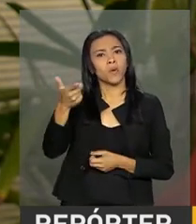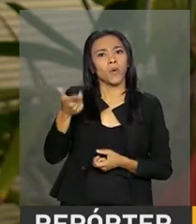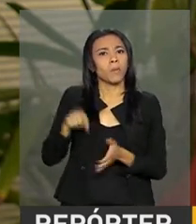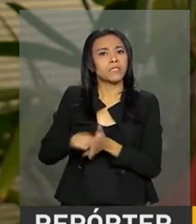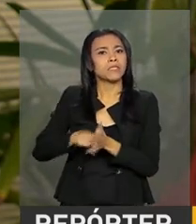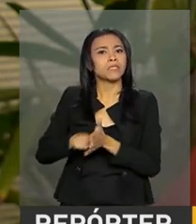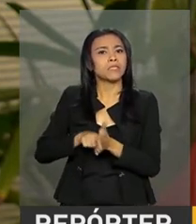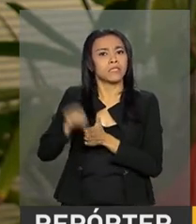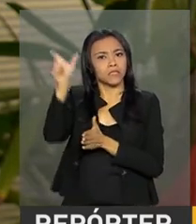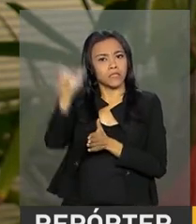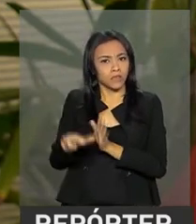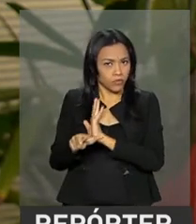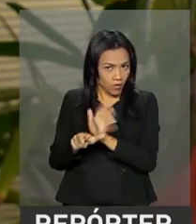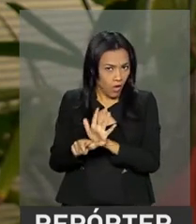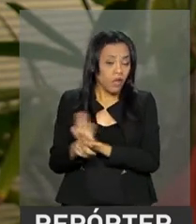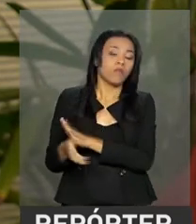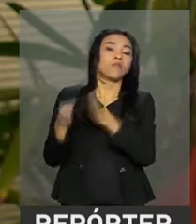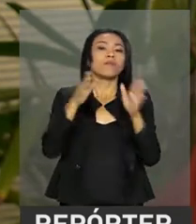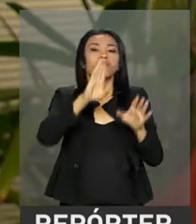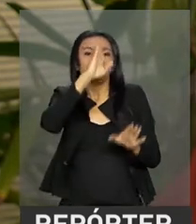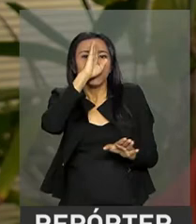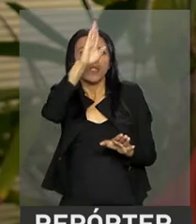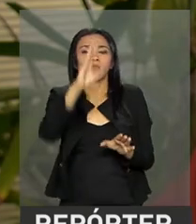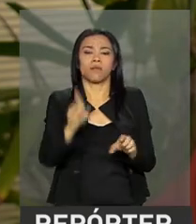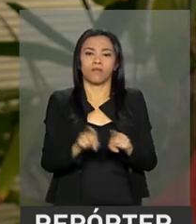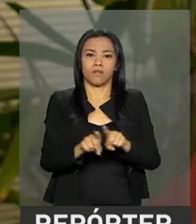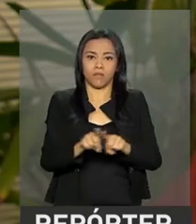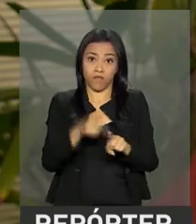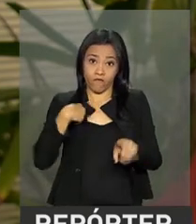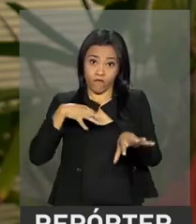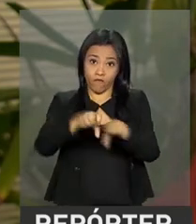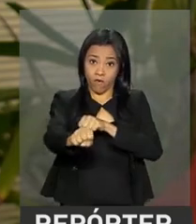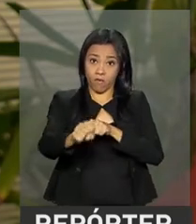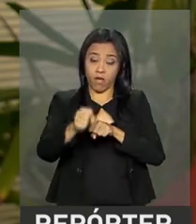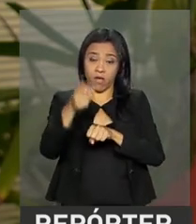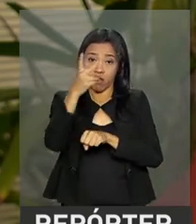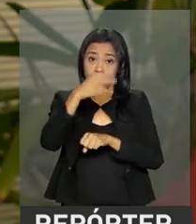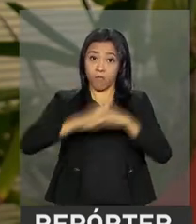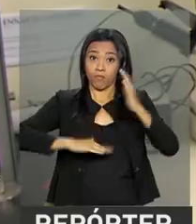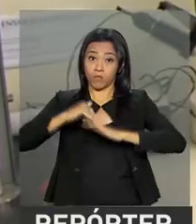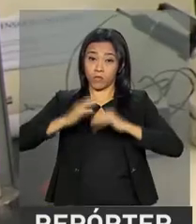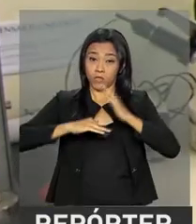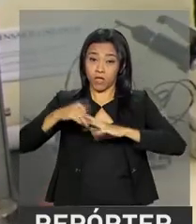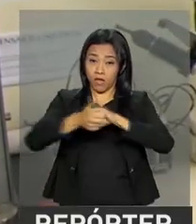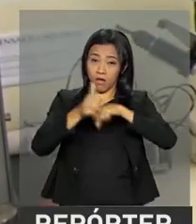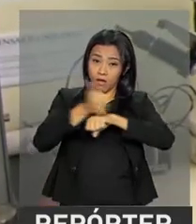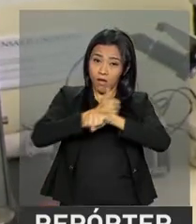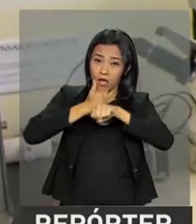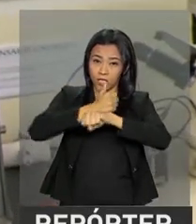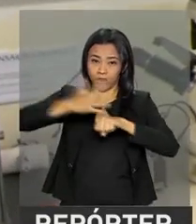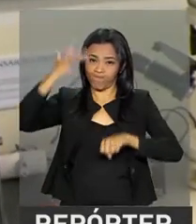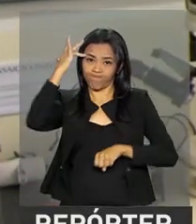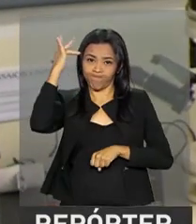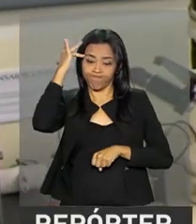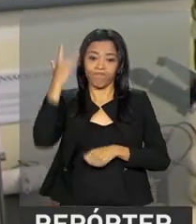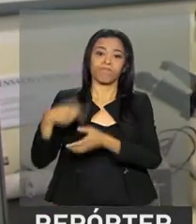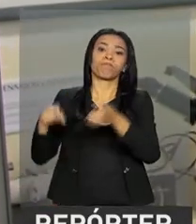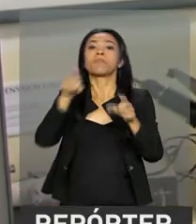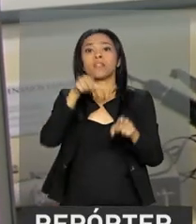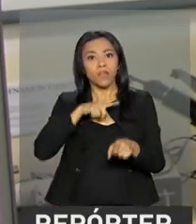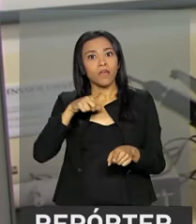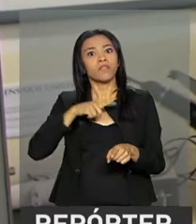pesquisadores mas principalmente que a gente forme profissionais altamente qualificados também houve avanço na qualidade